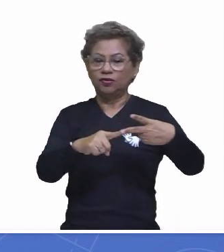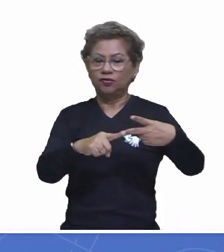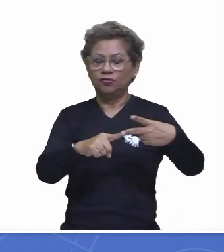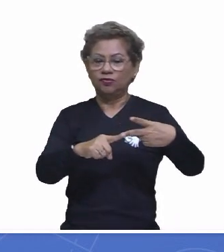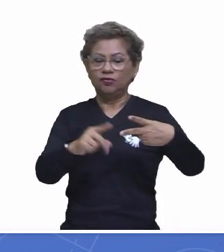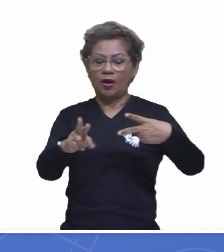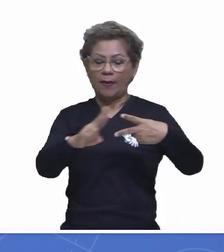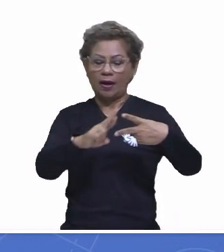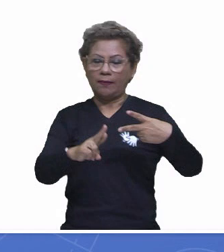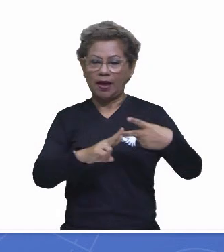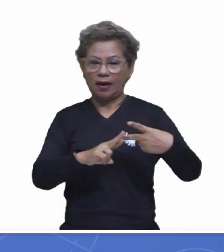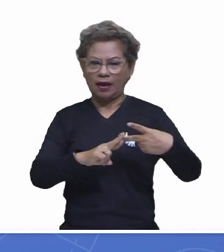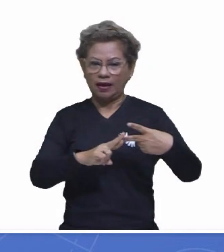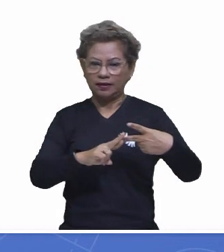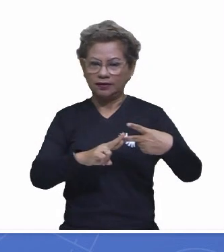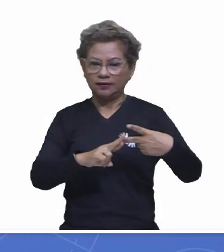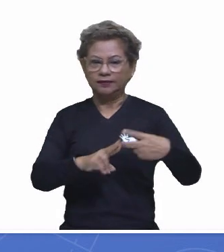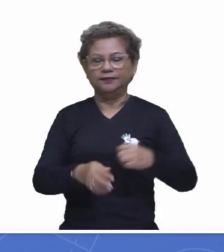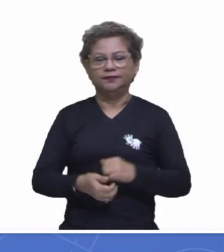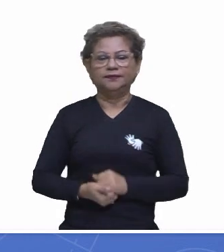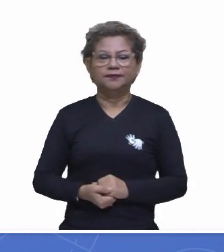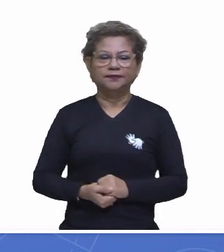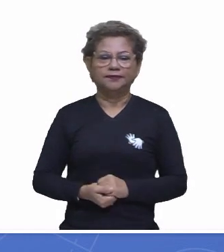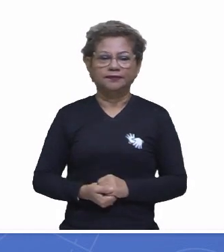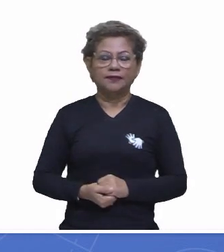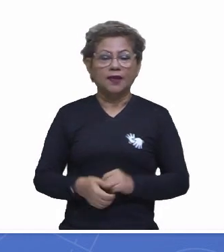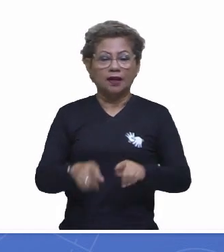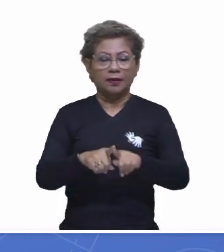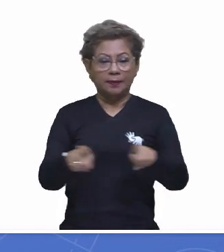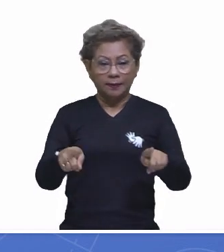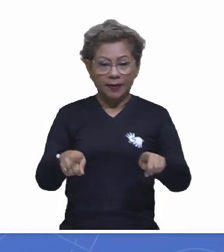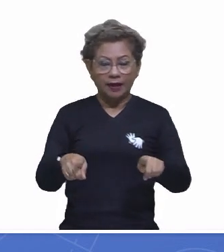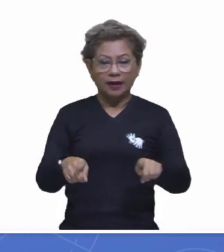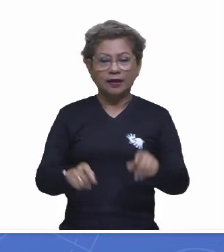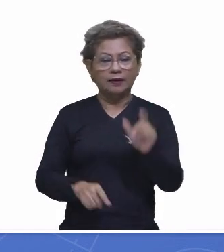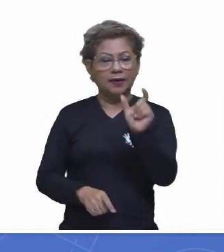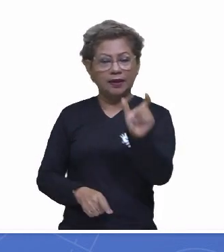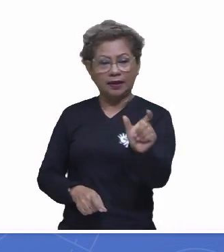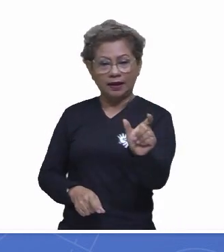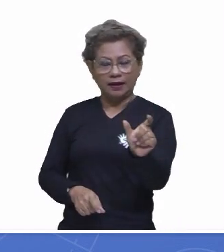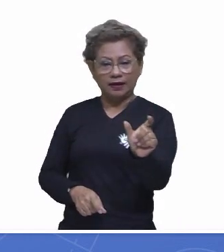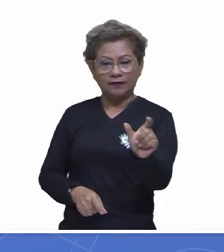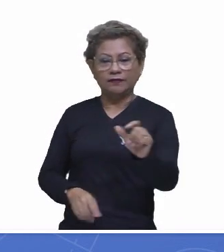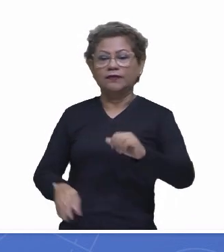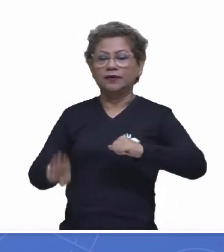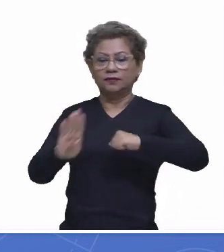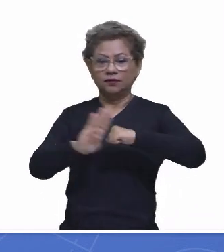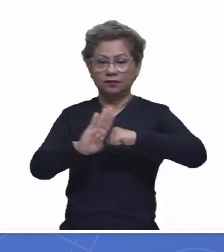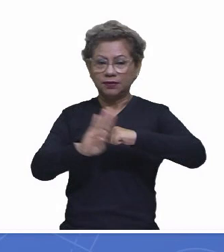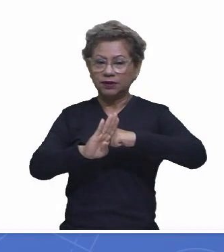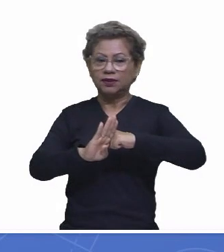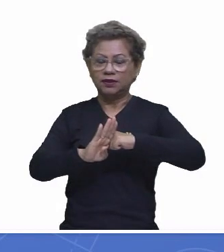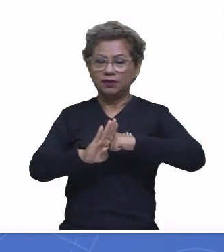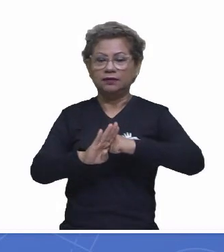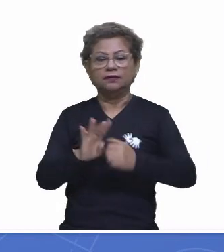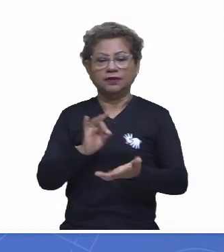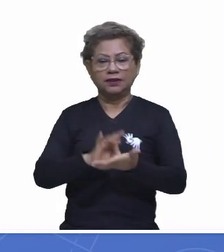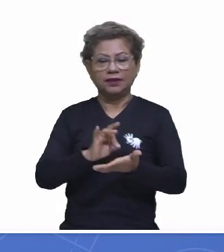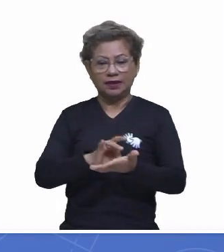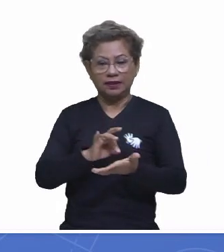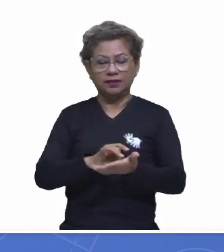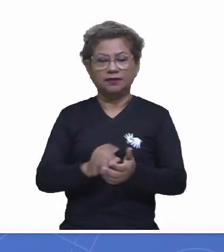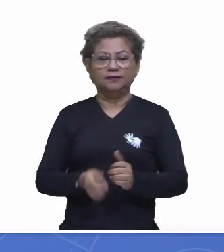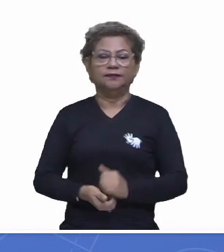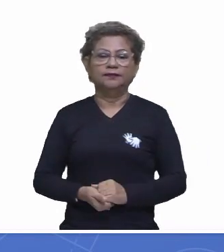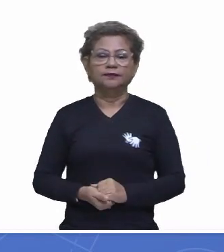certo? Quando a gente parte do ponto que a palavrinha class é um substantivo, tá? E de fato só